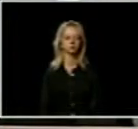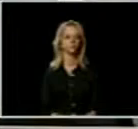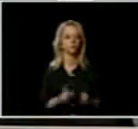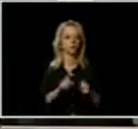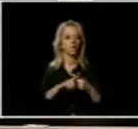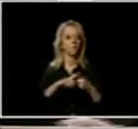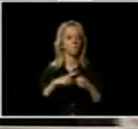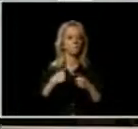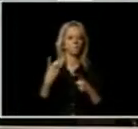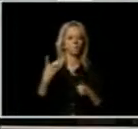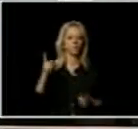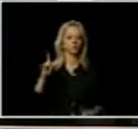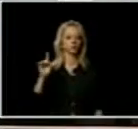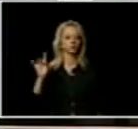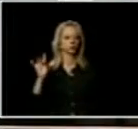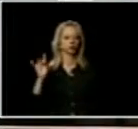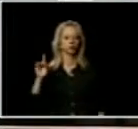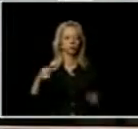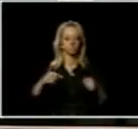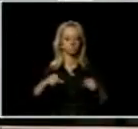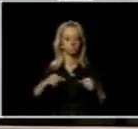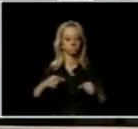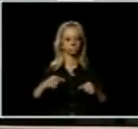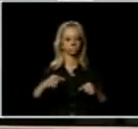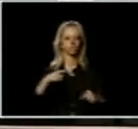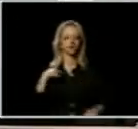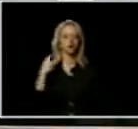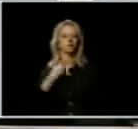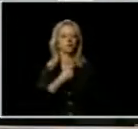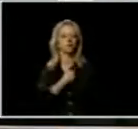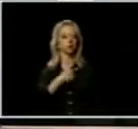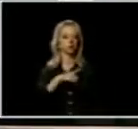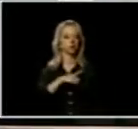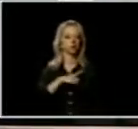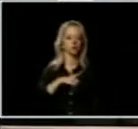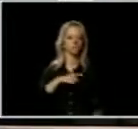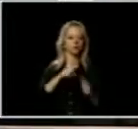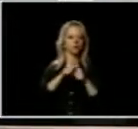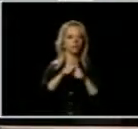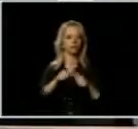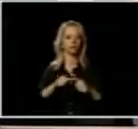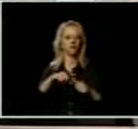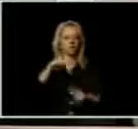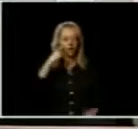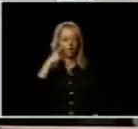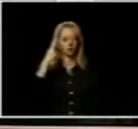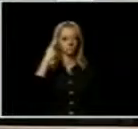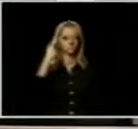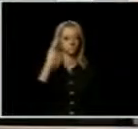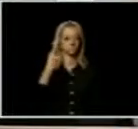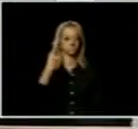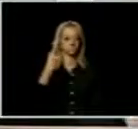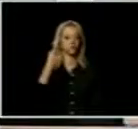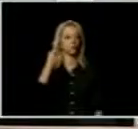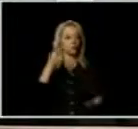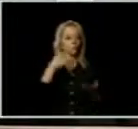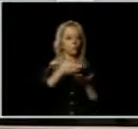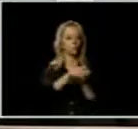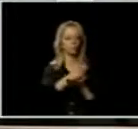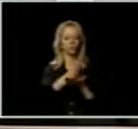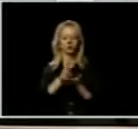é em relação ao investimento que será destinado na contratação desses